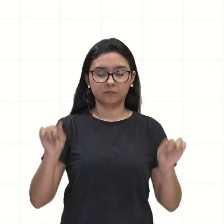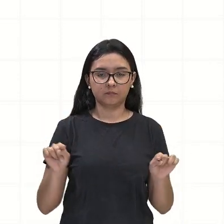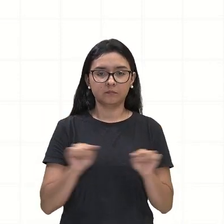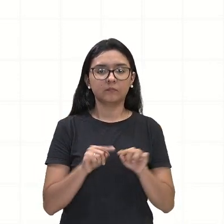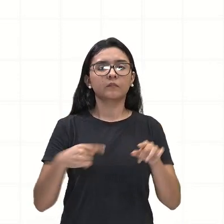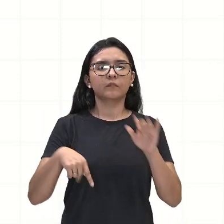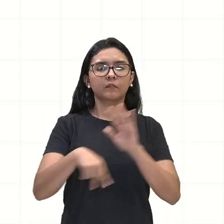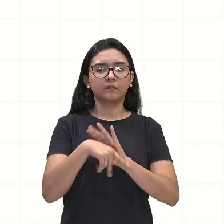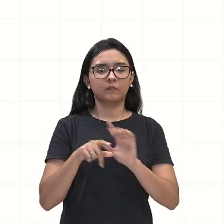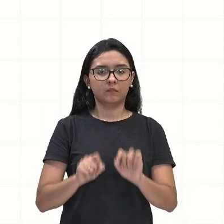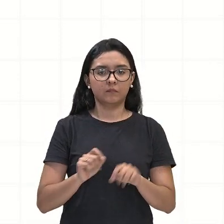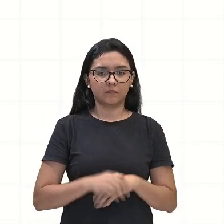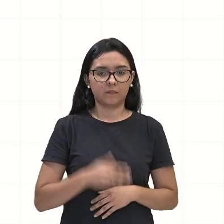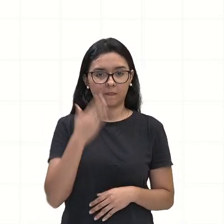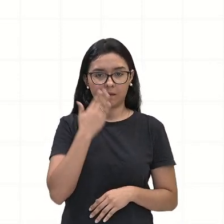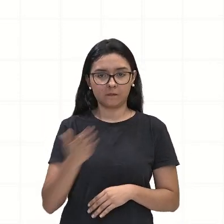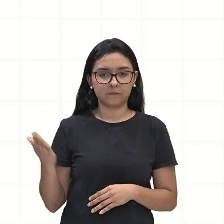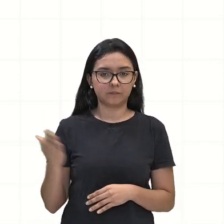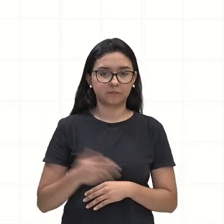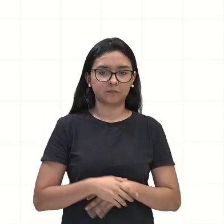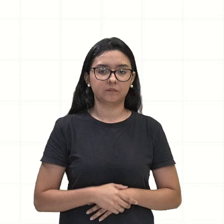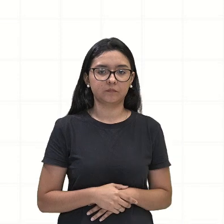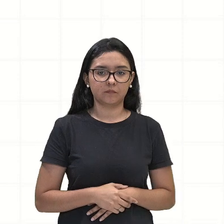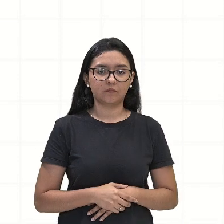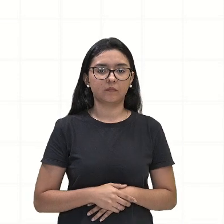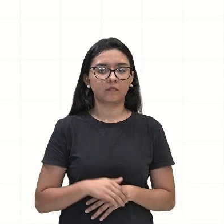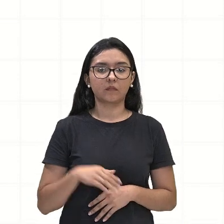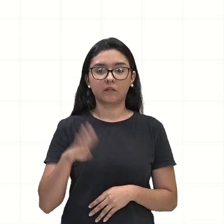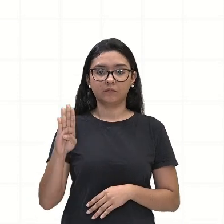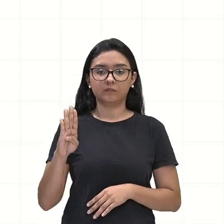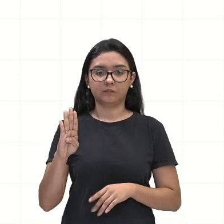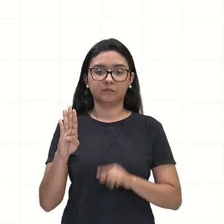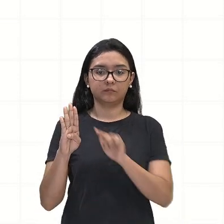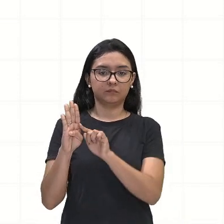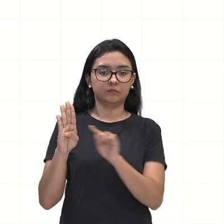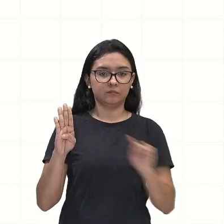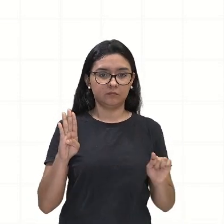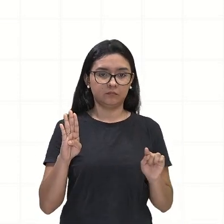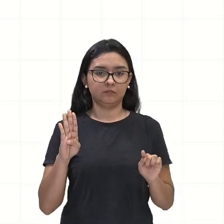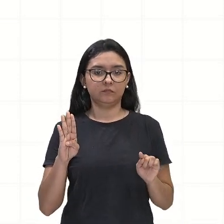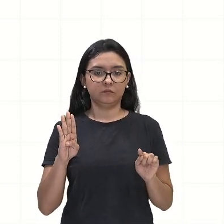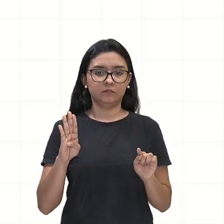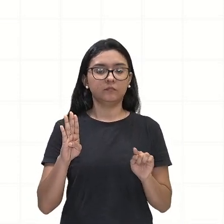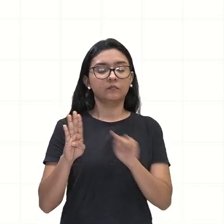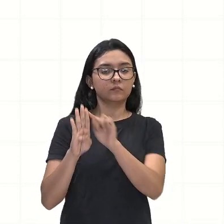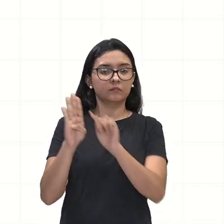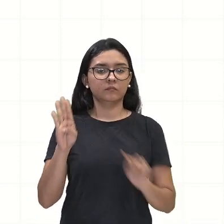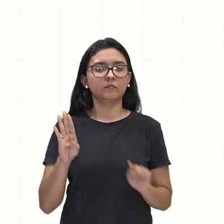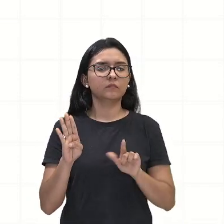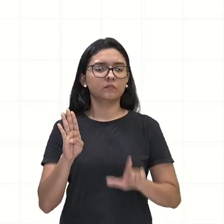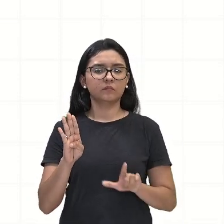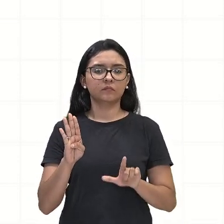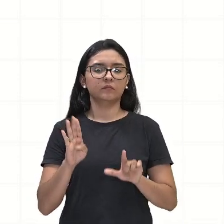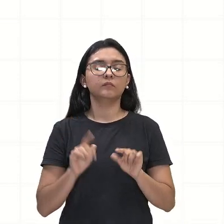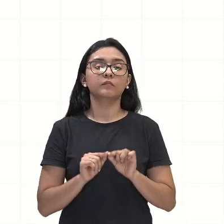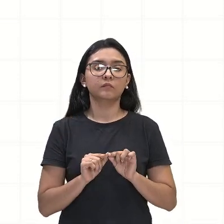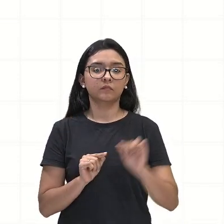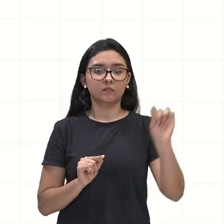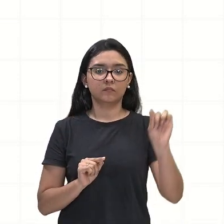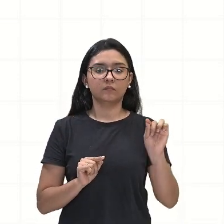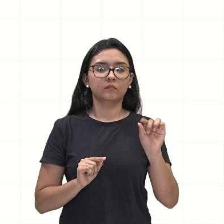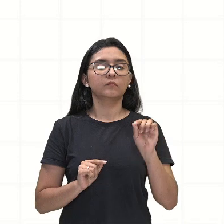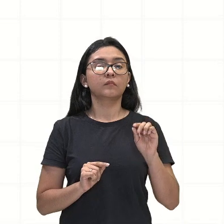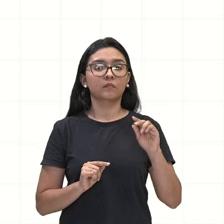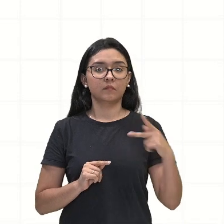ter que fazer esse percurso. Sair, tocar aqui nesse ponto L, e bater ali na bola